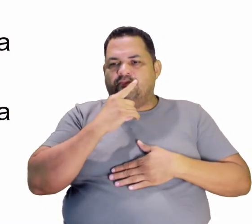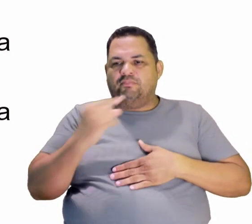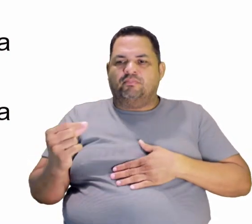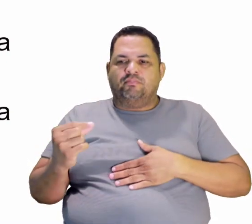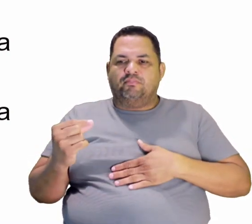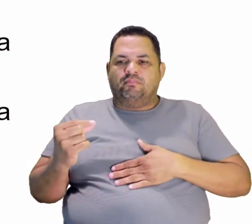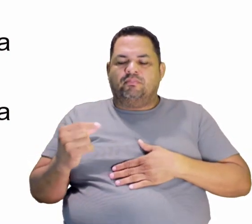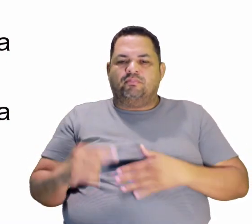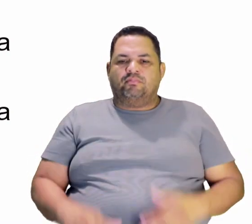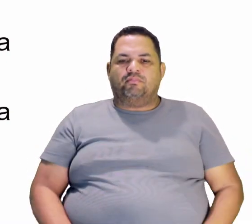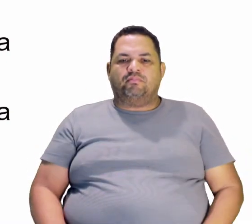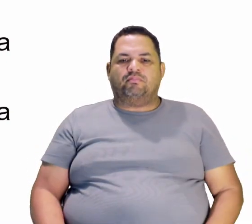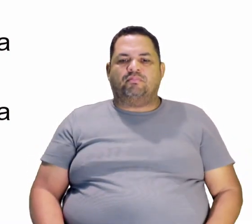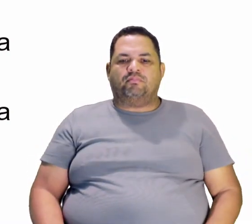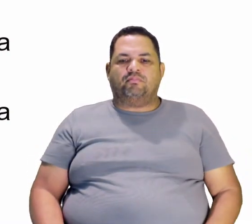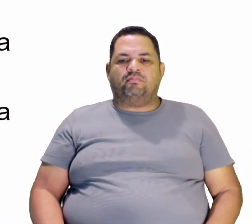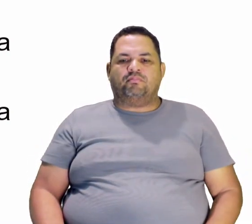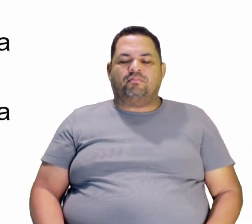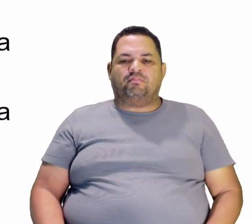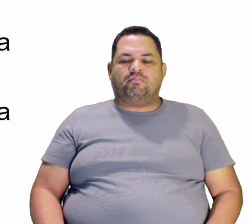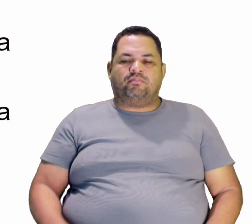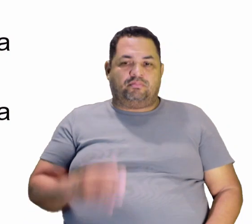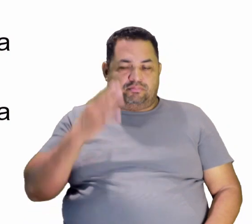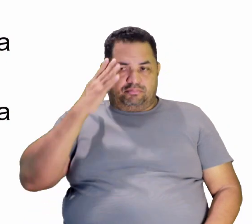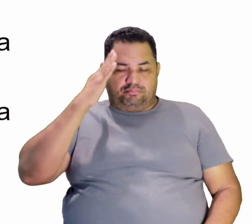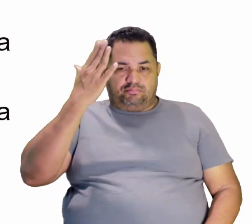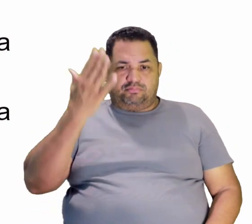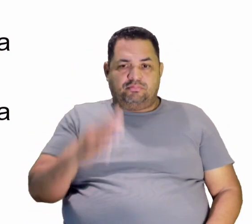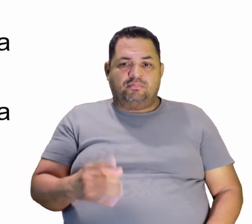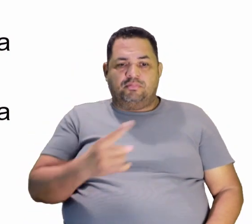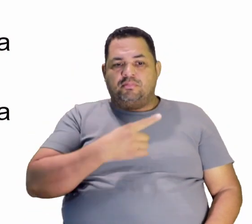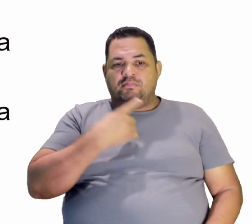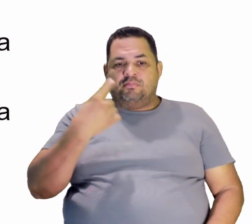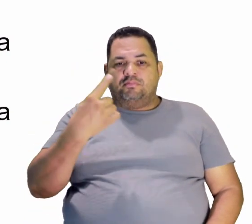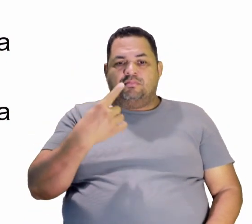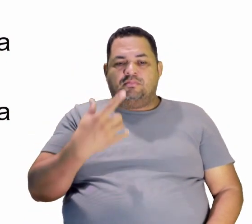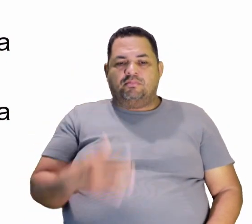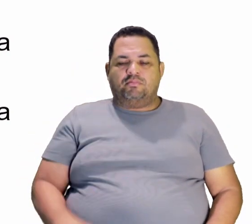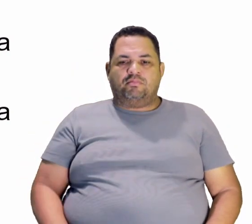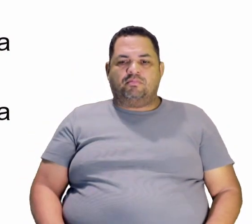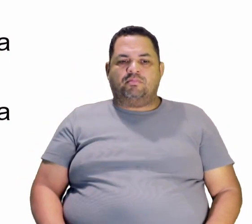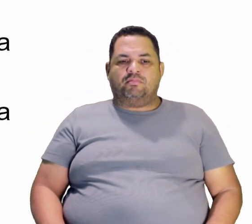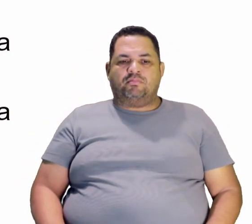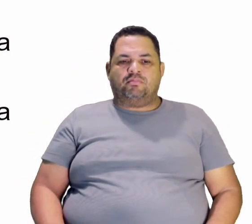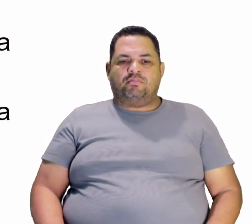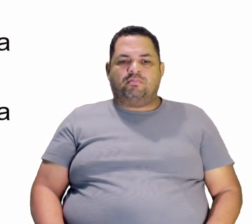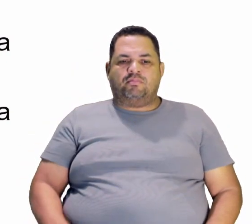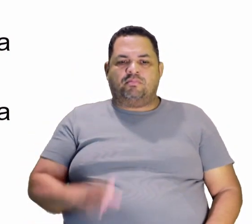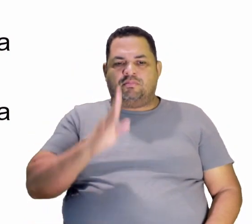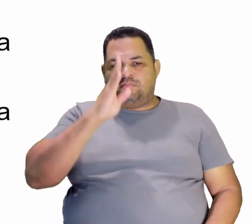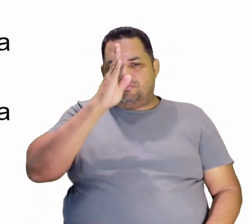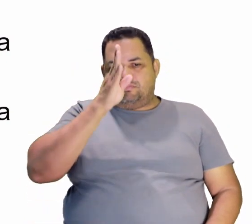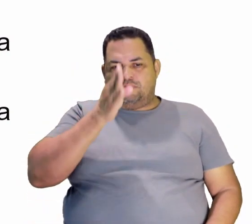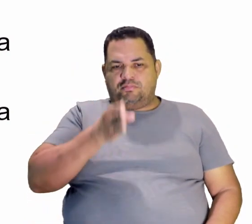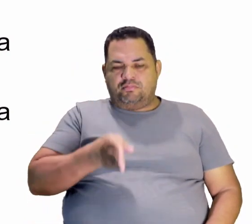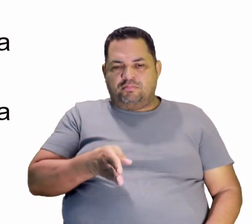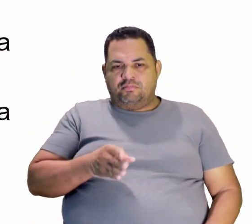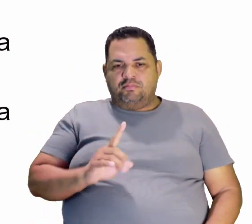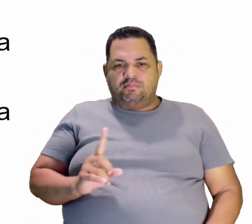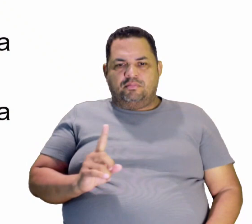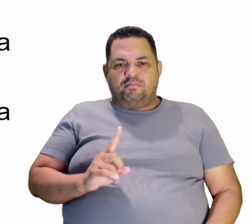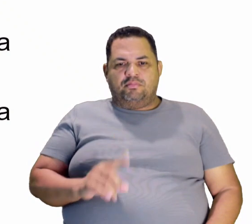dá para saber. É teoria. Nós sabemos que a componente vertical é nula,